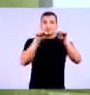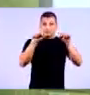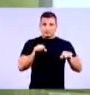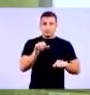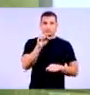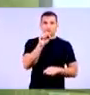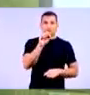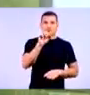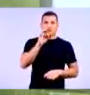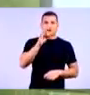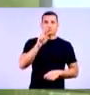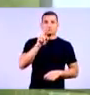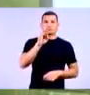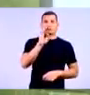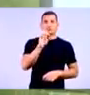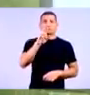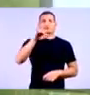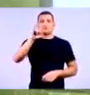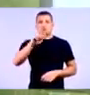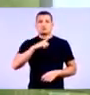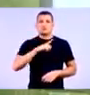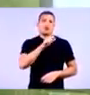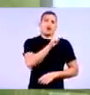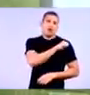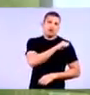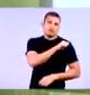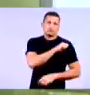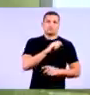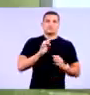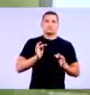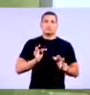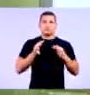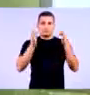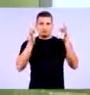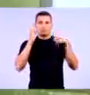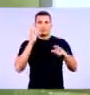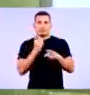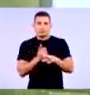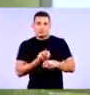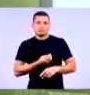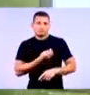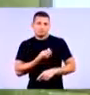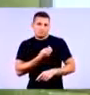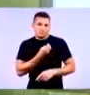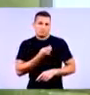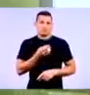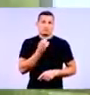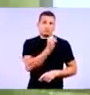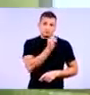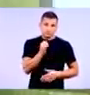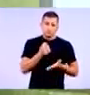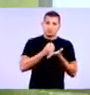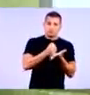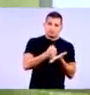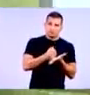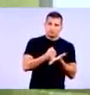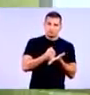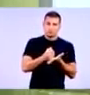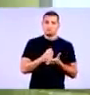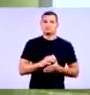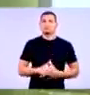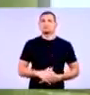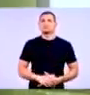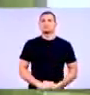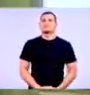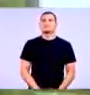dimensões: o aluno, a mediação tecnológica, os encontros presenciais e o suporte de tutoria. Dúvidas?